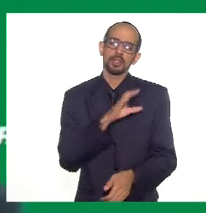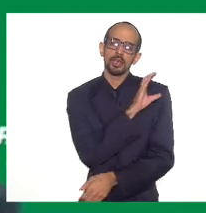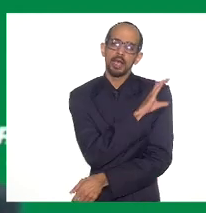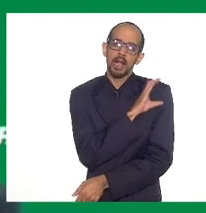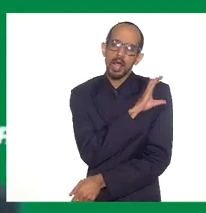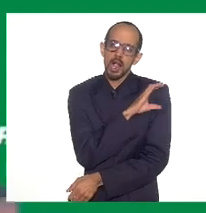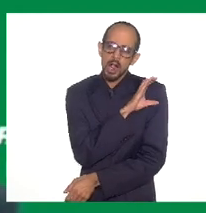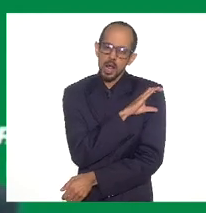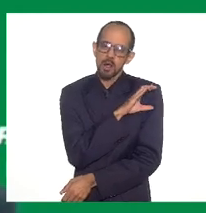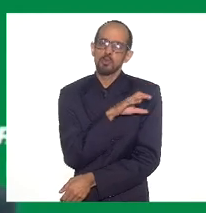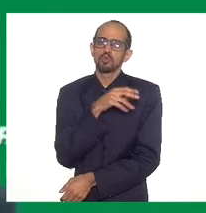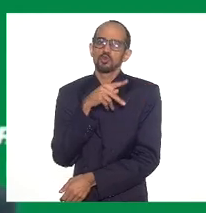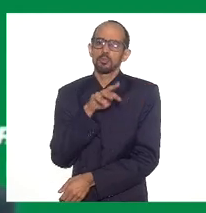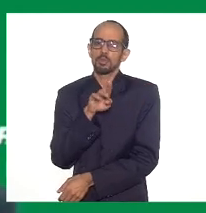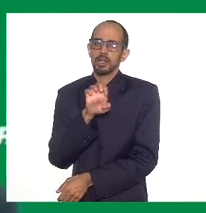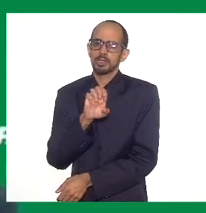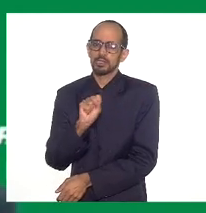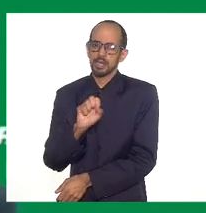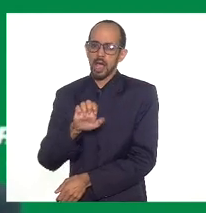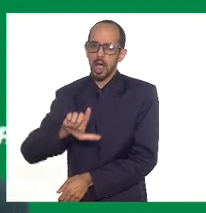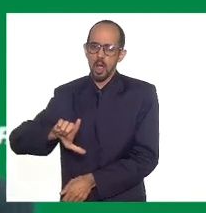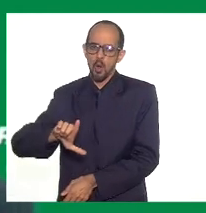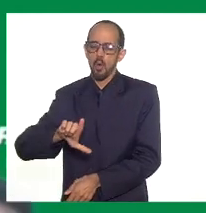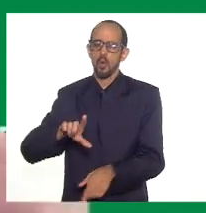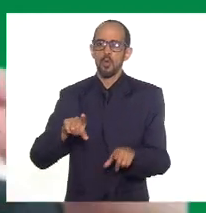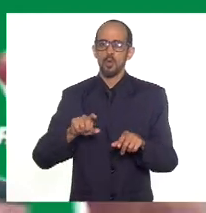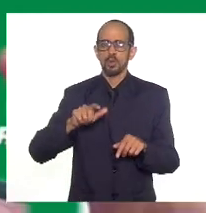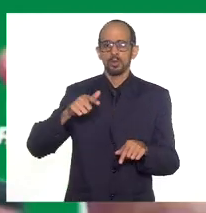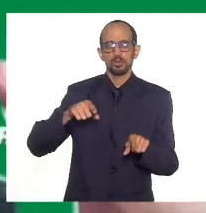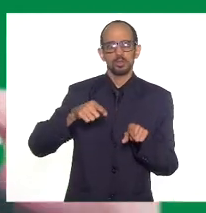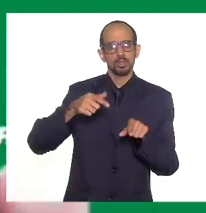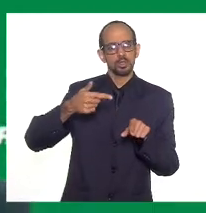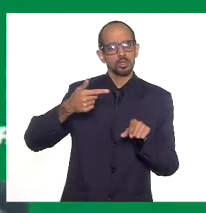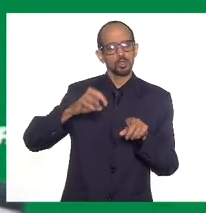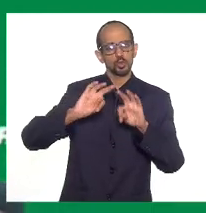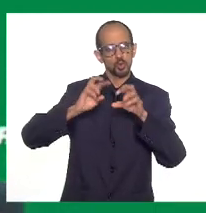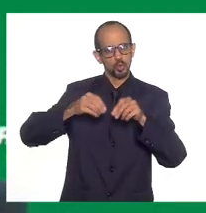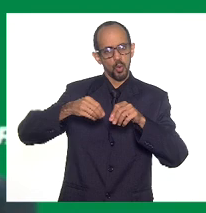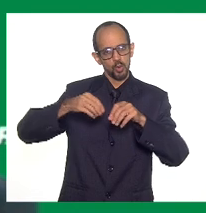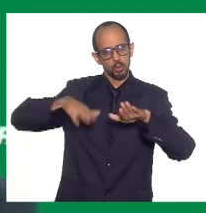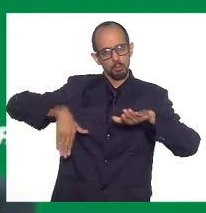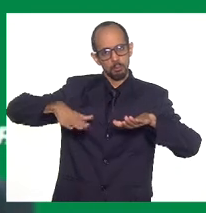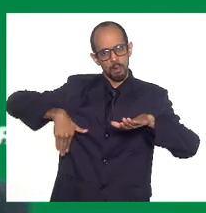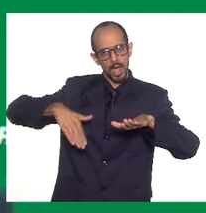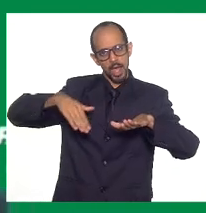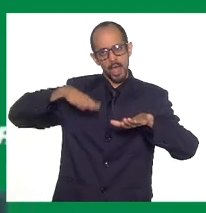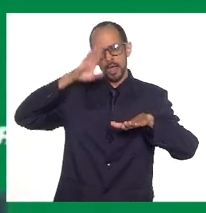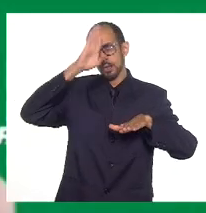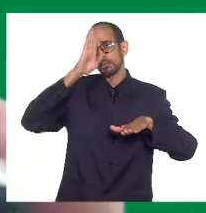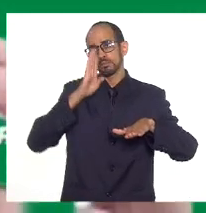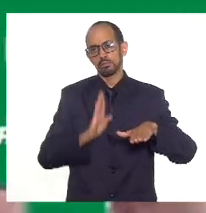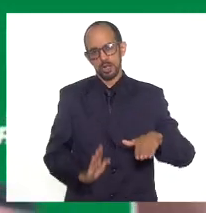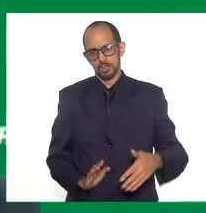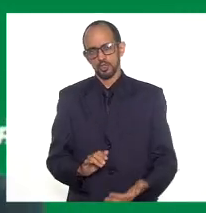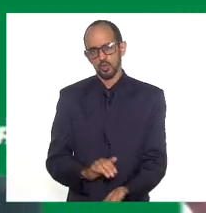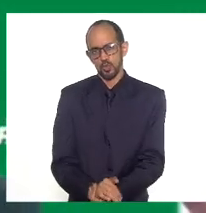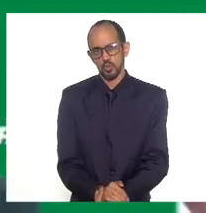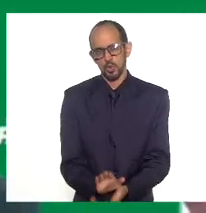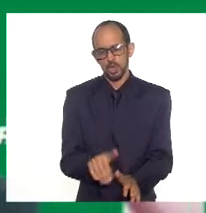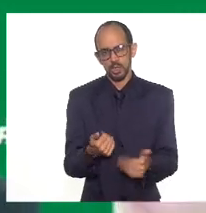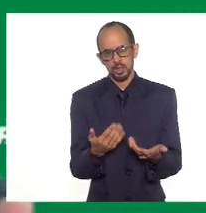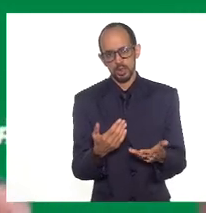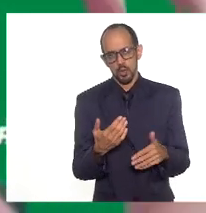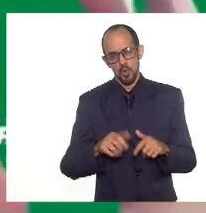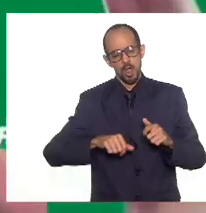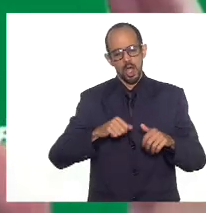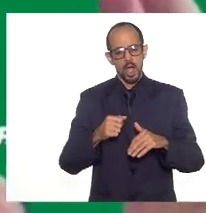novas fronteiras exploratórias no litoral brasileiro. Então, a Petrobras vai crescer no offshore. A Petrobras vai se tornar uma empresa